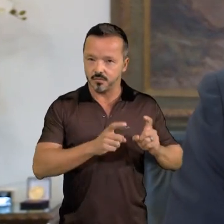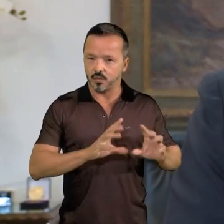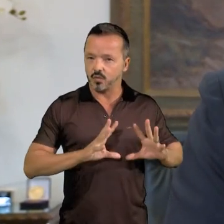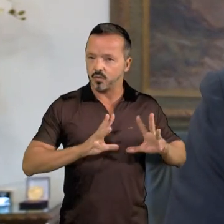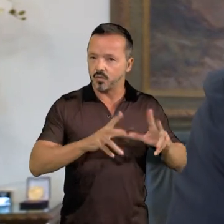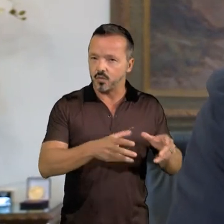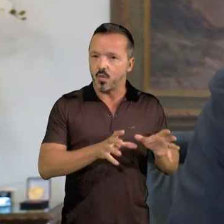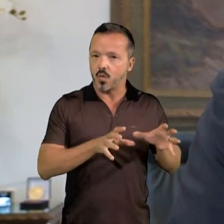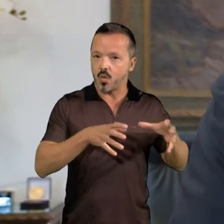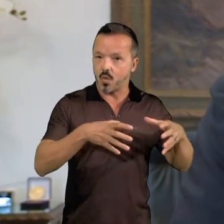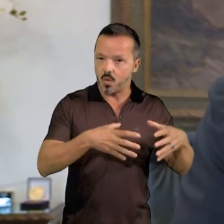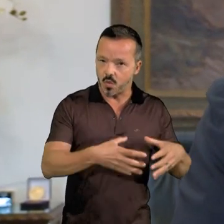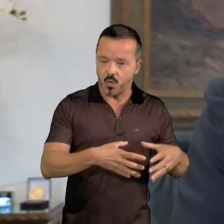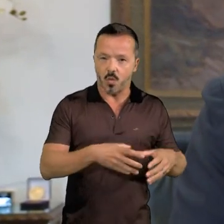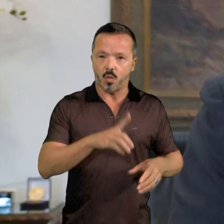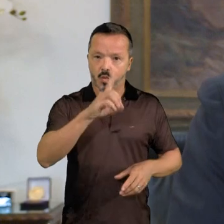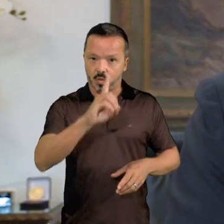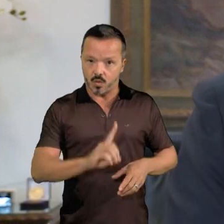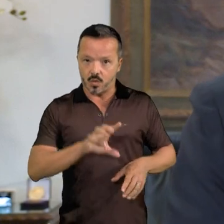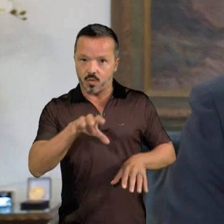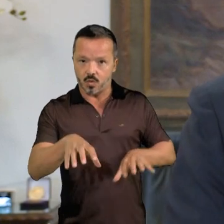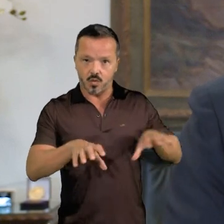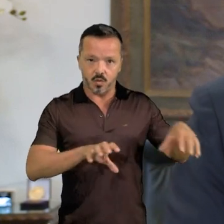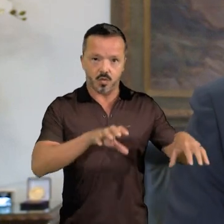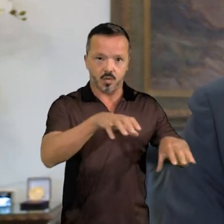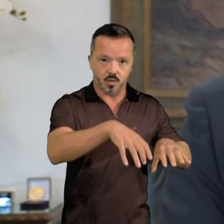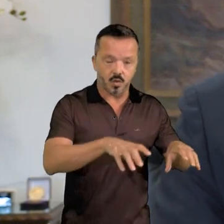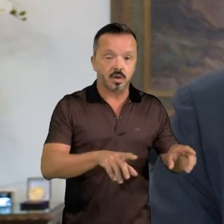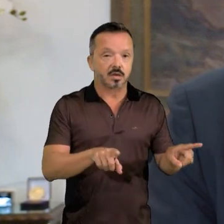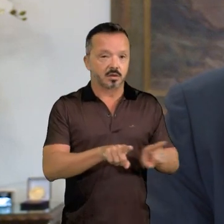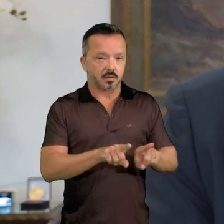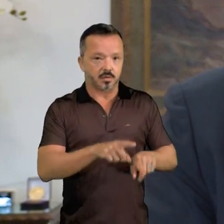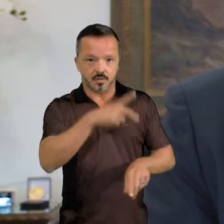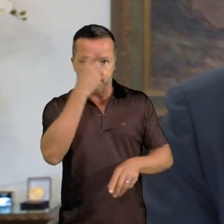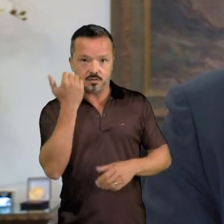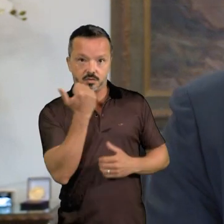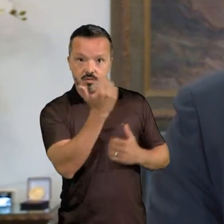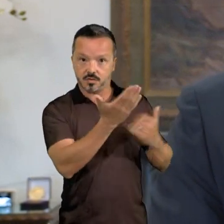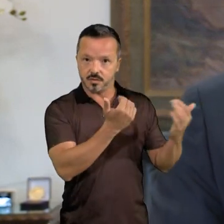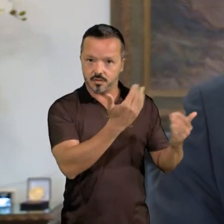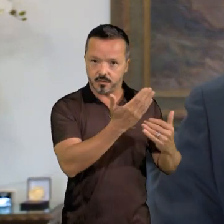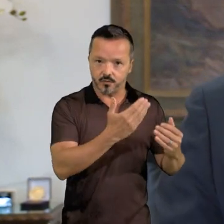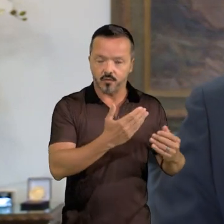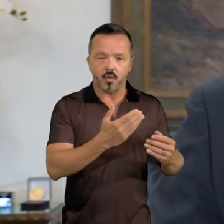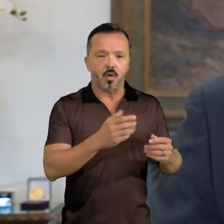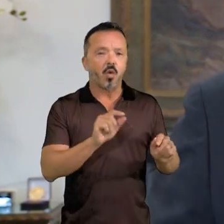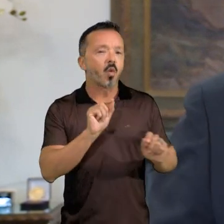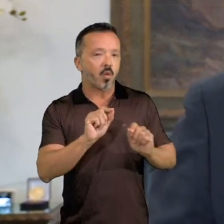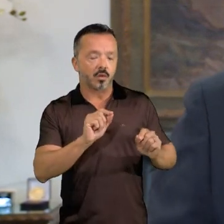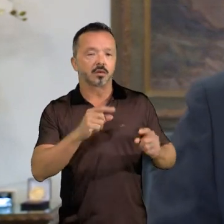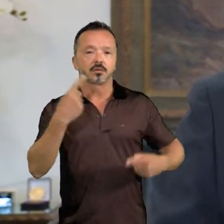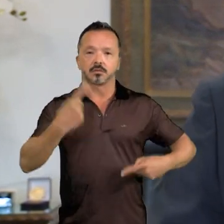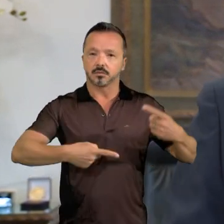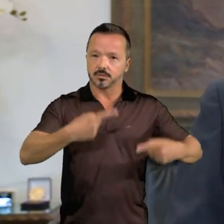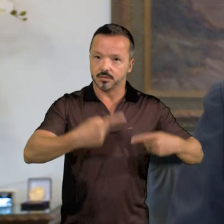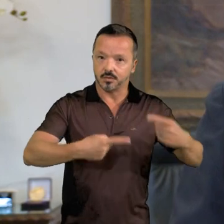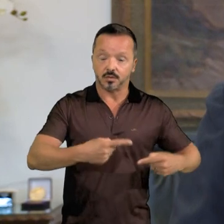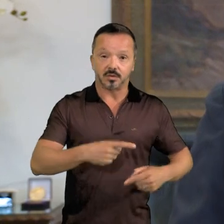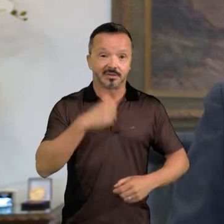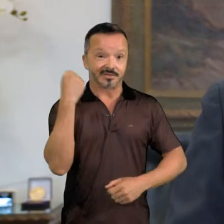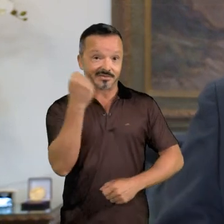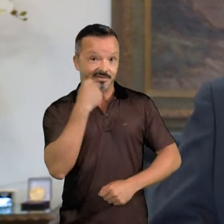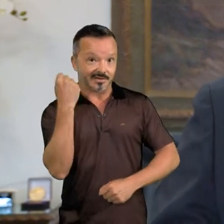praticamente toda nossa equipe com boa parte dos diretores do setor com muita gente da nossa comunidade em que discutimos esse contexto muito grave